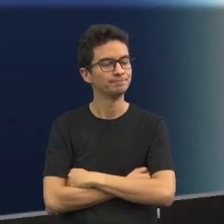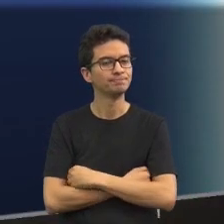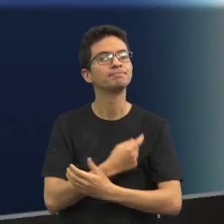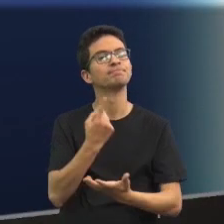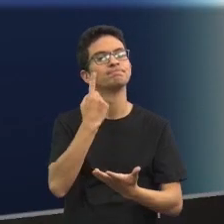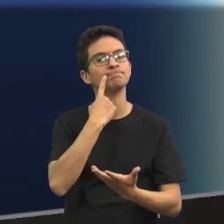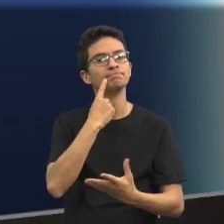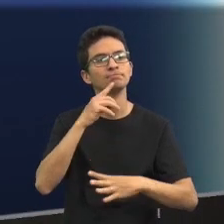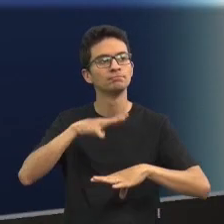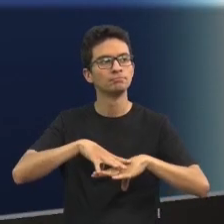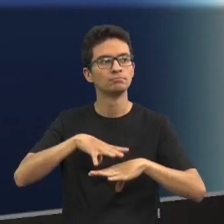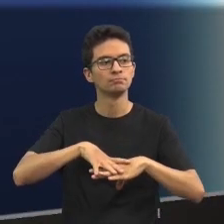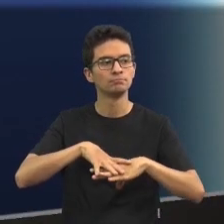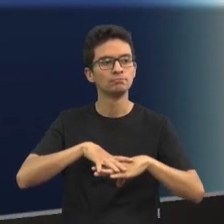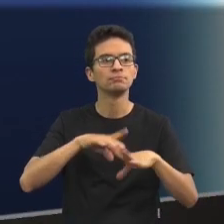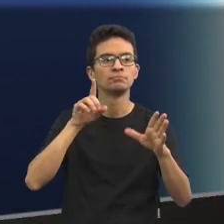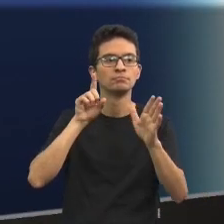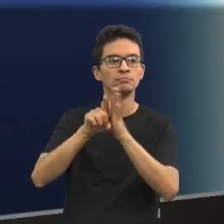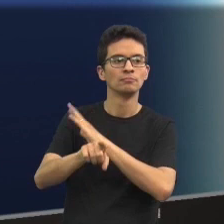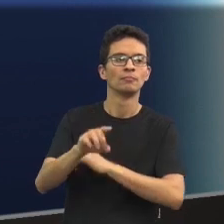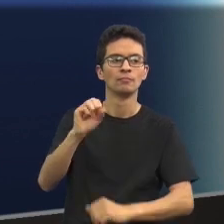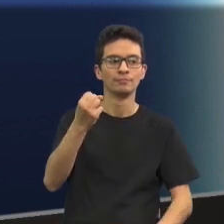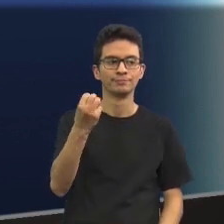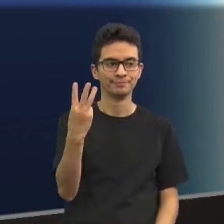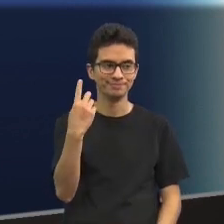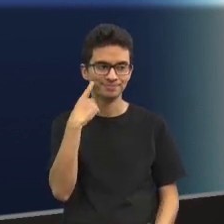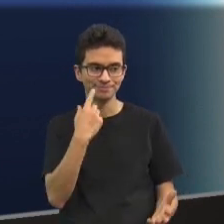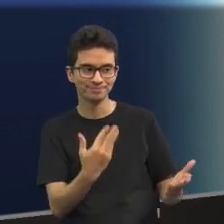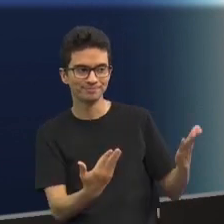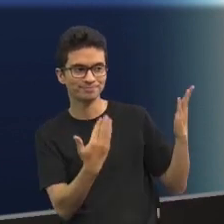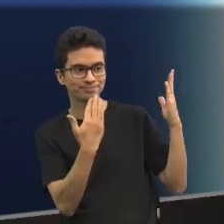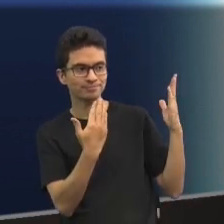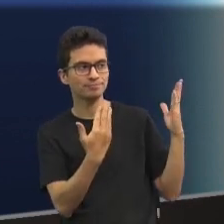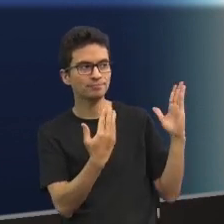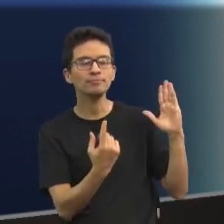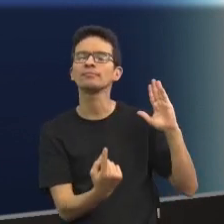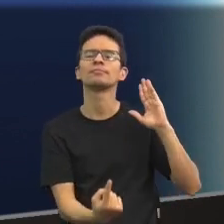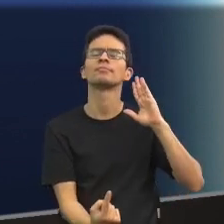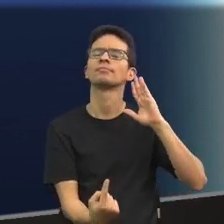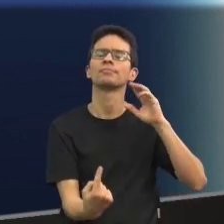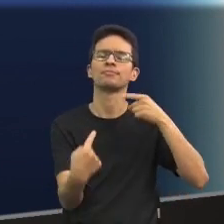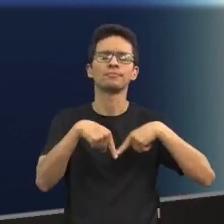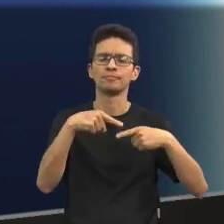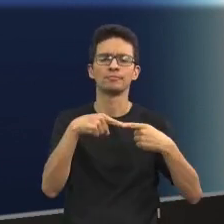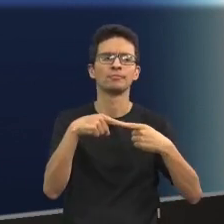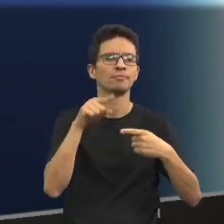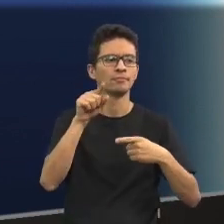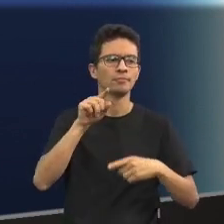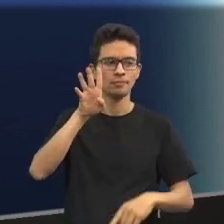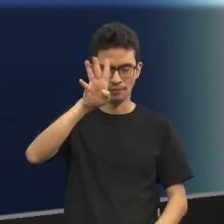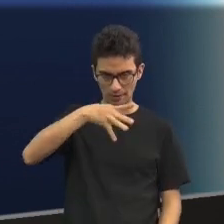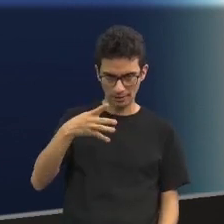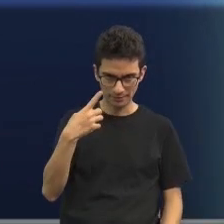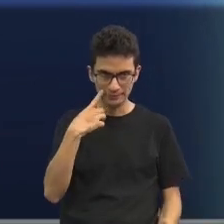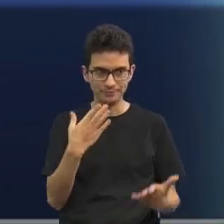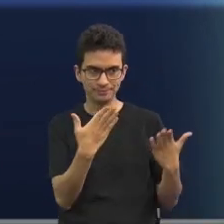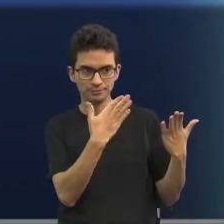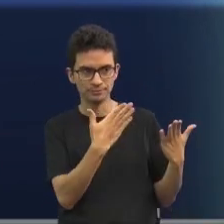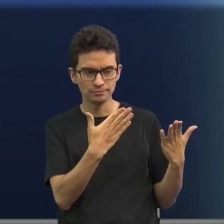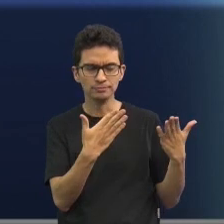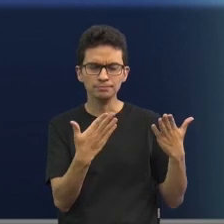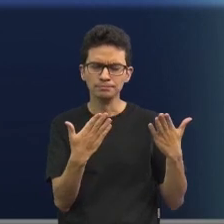questão 8383 é sobre uma tabela fala sobre o